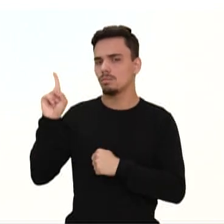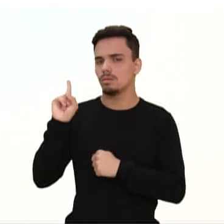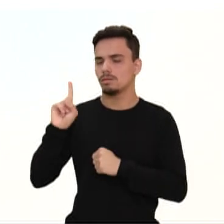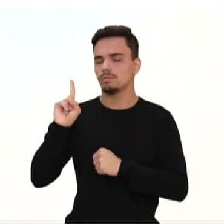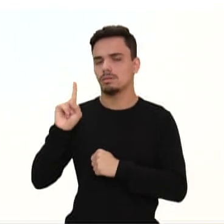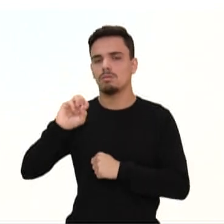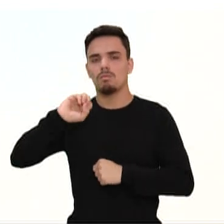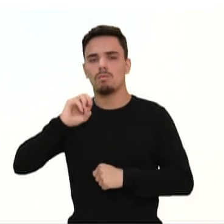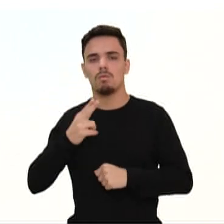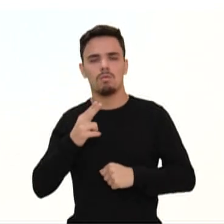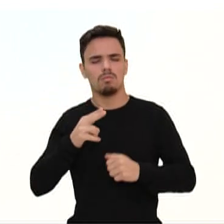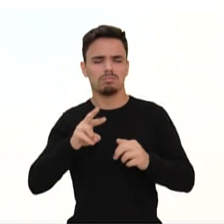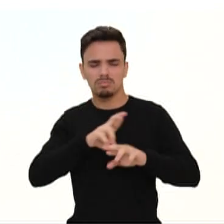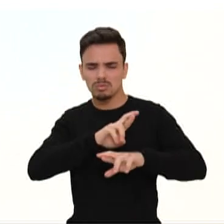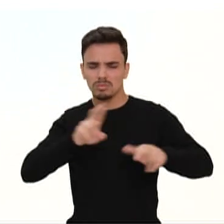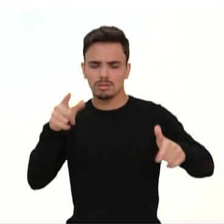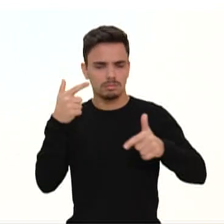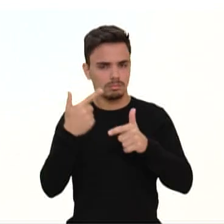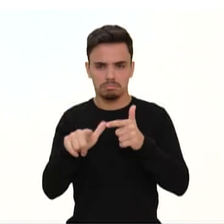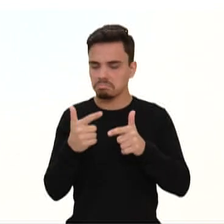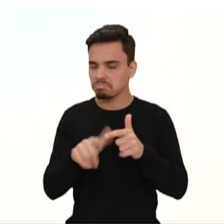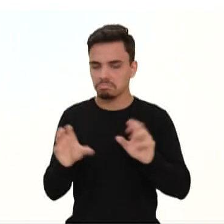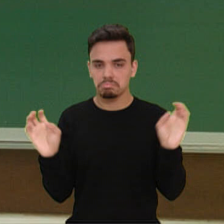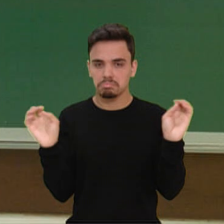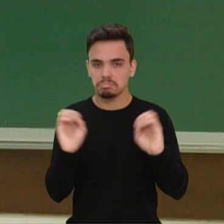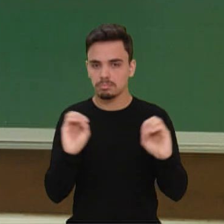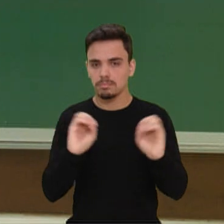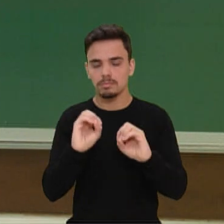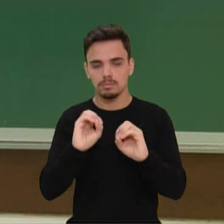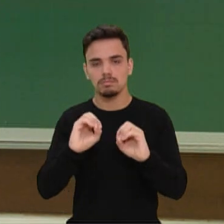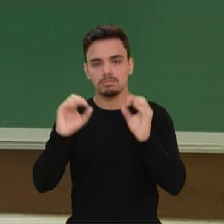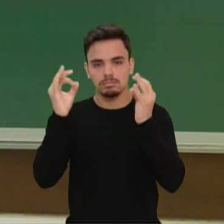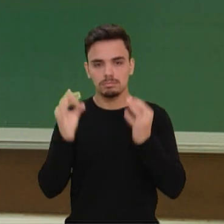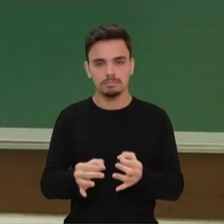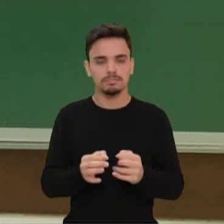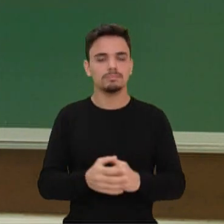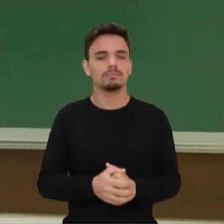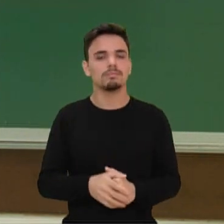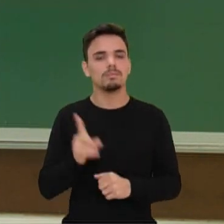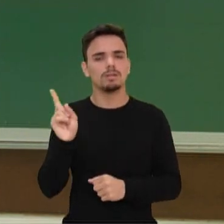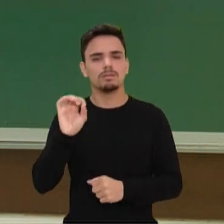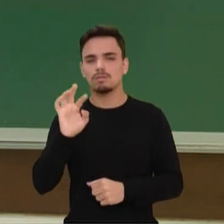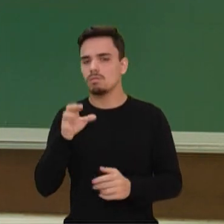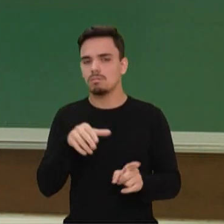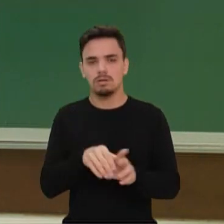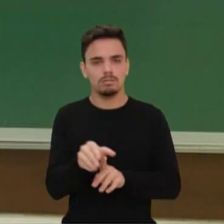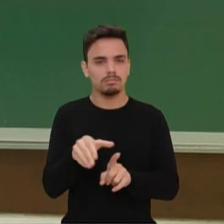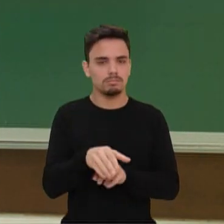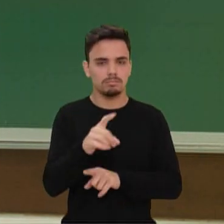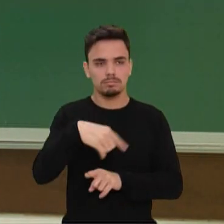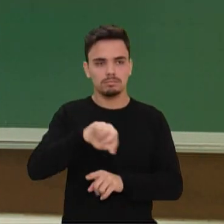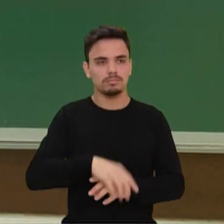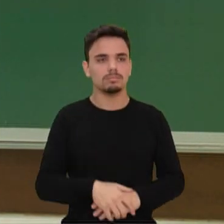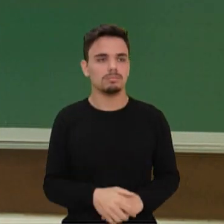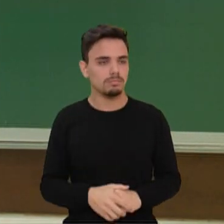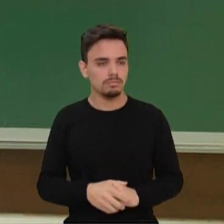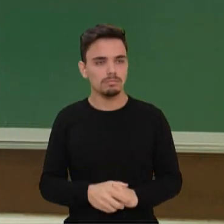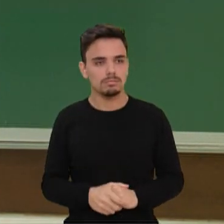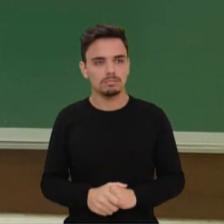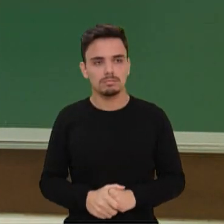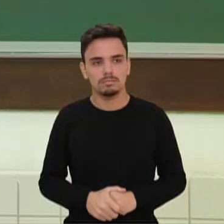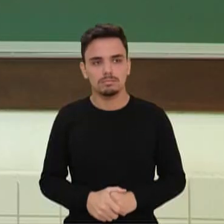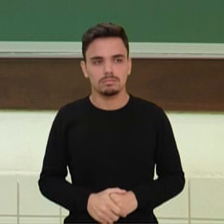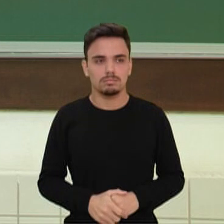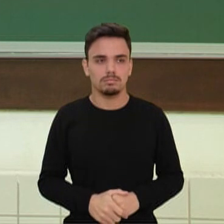modelo ou ficou um pouquinho diferente, não tem problema, tá? Tá ótimo. Isso daqui é apenas uma orientação. Agora